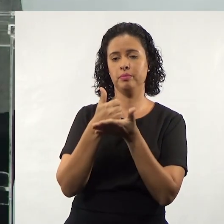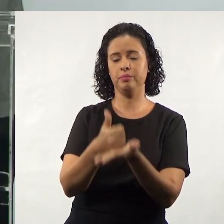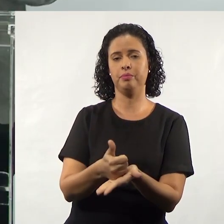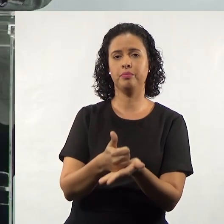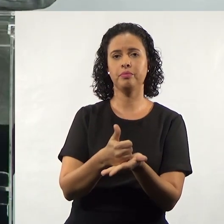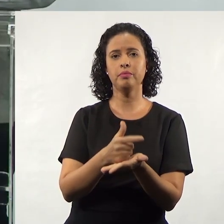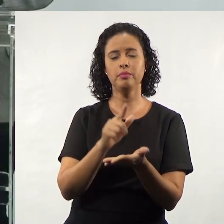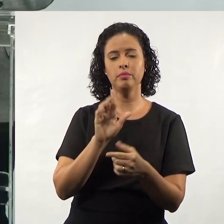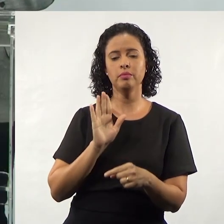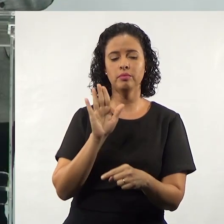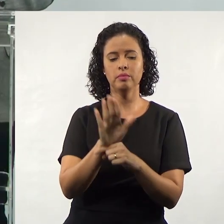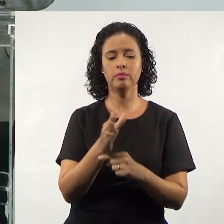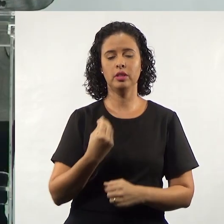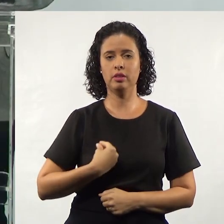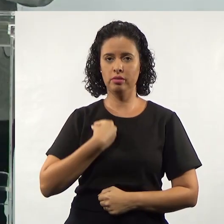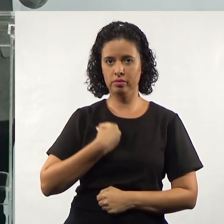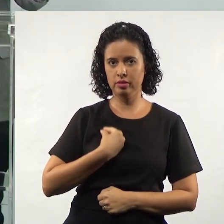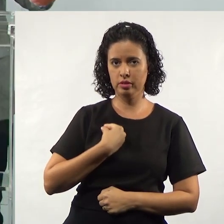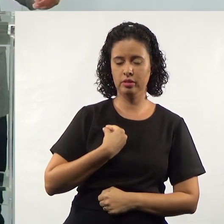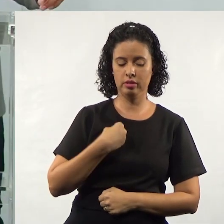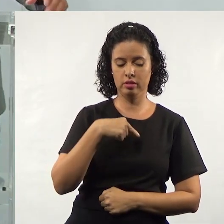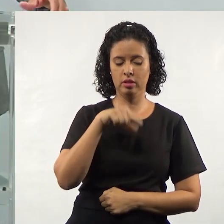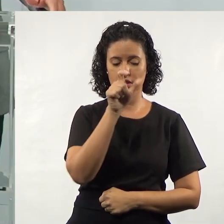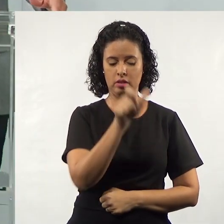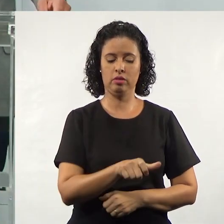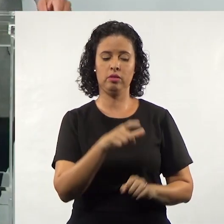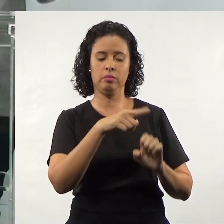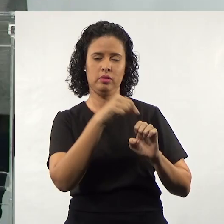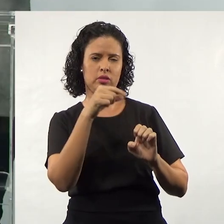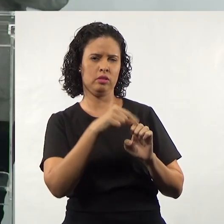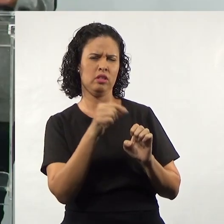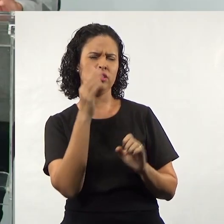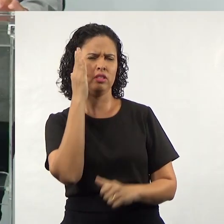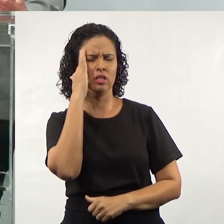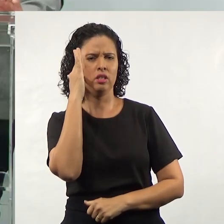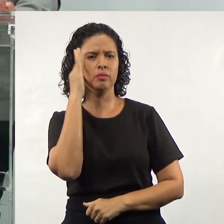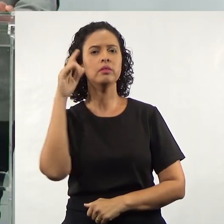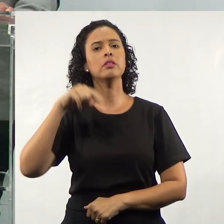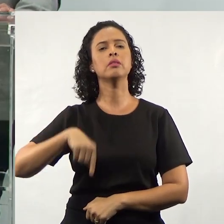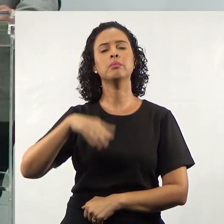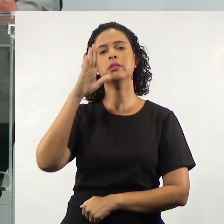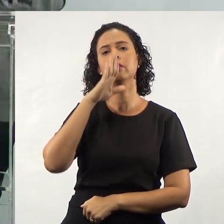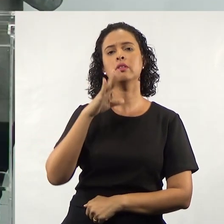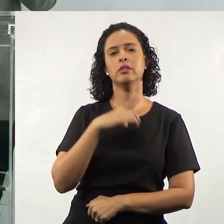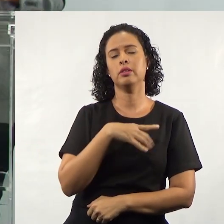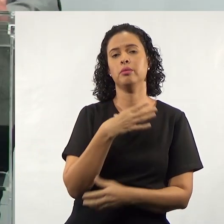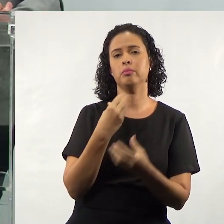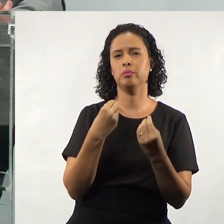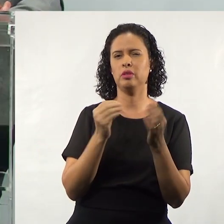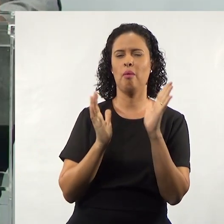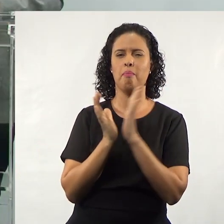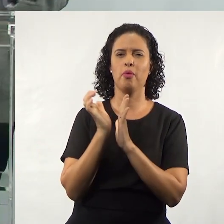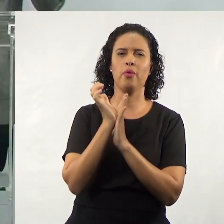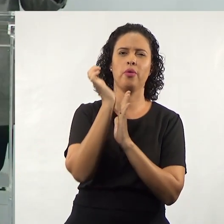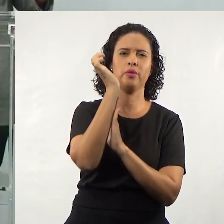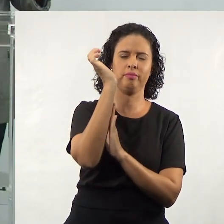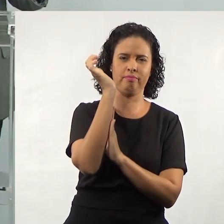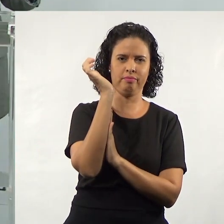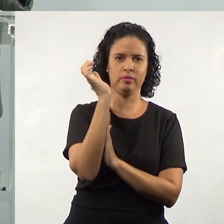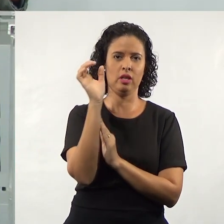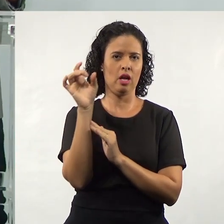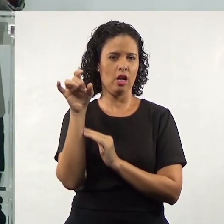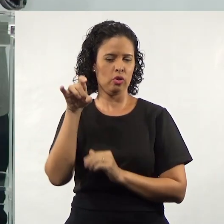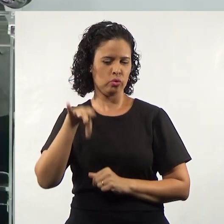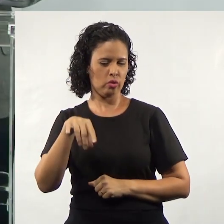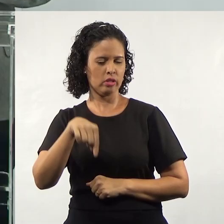facilitar a vida do empreendedor. Gente, nós sabemos que o Brasil é um dos países que tem muita burocracia. Não somos o único